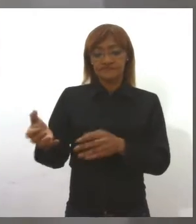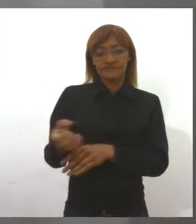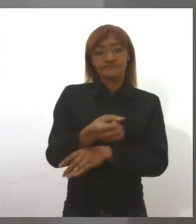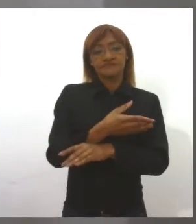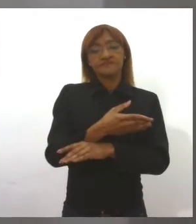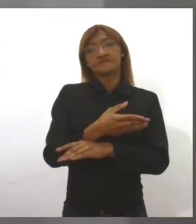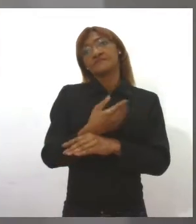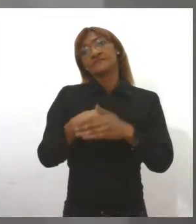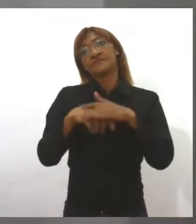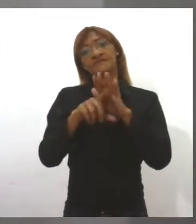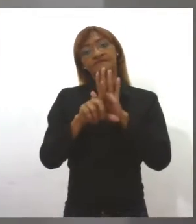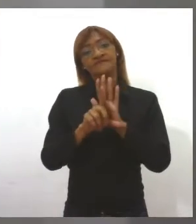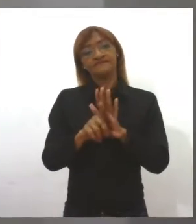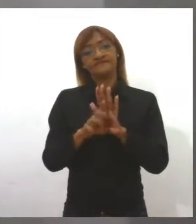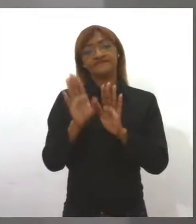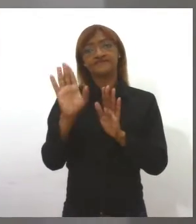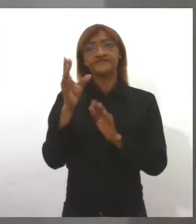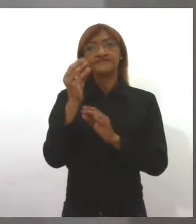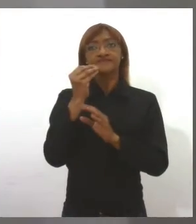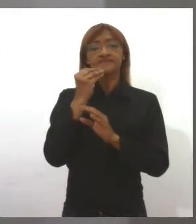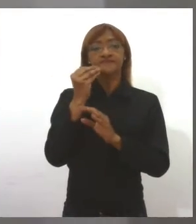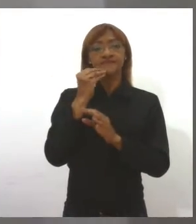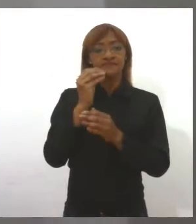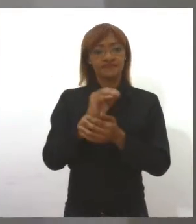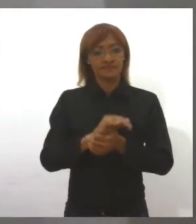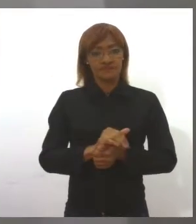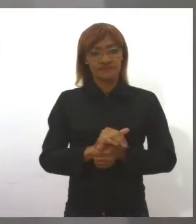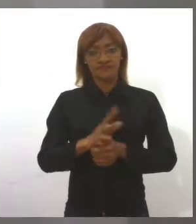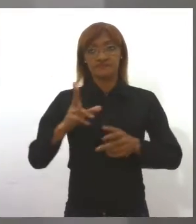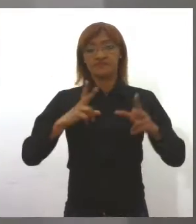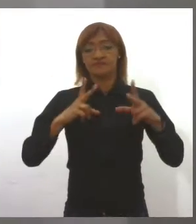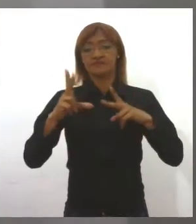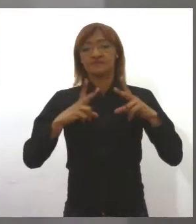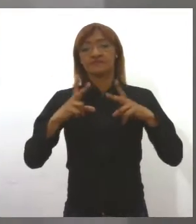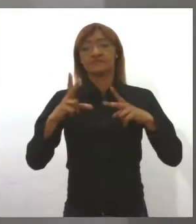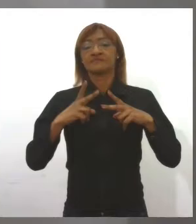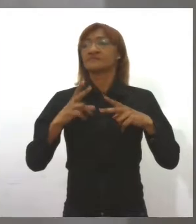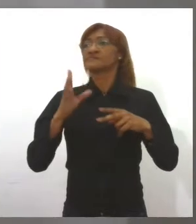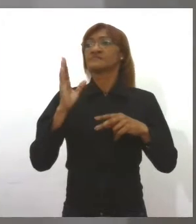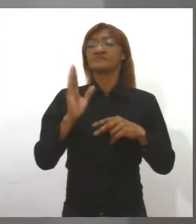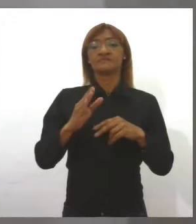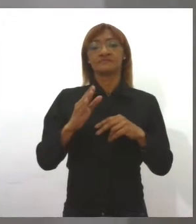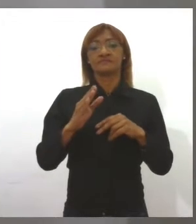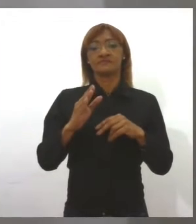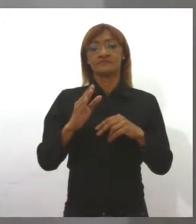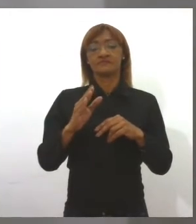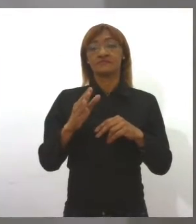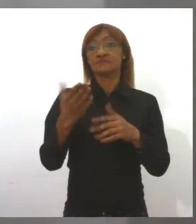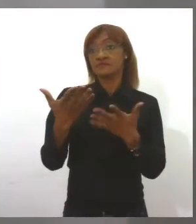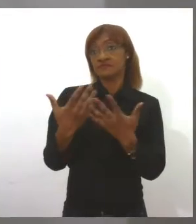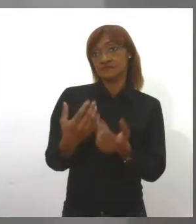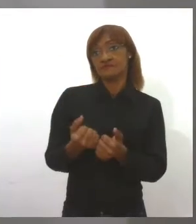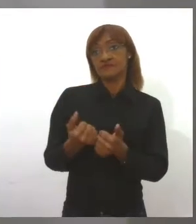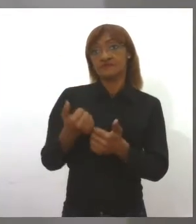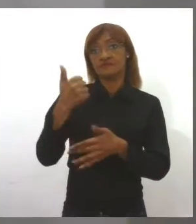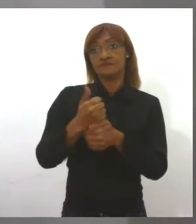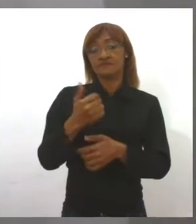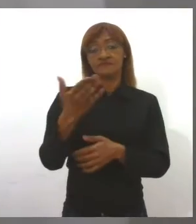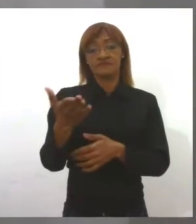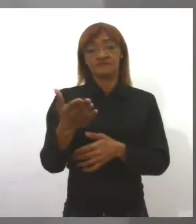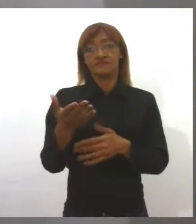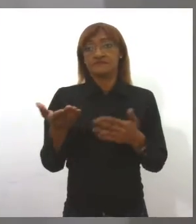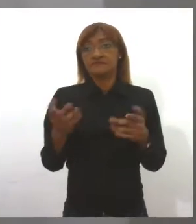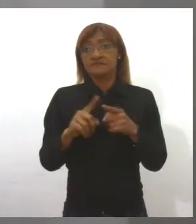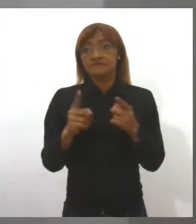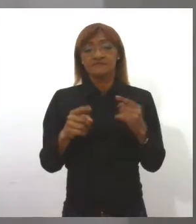abre a oportunidade para a iniciativa privada assumir esse setor tão importante, tão fundamental